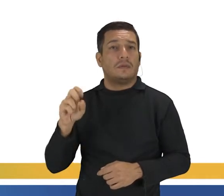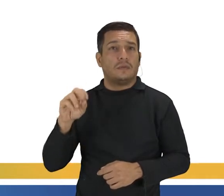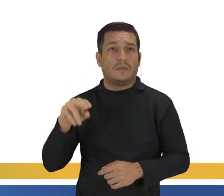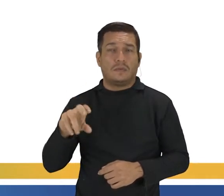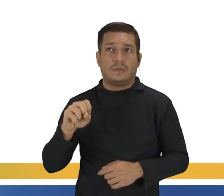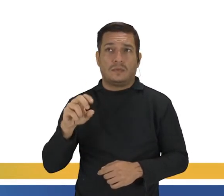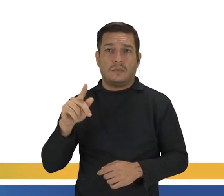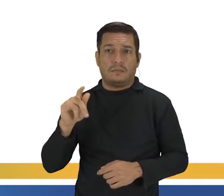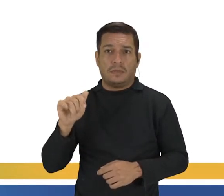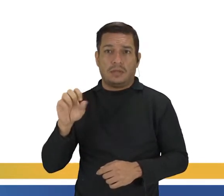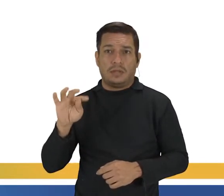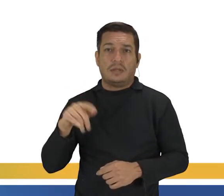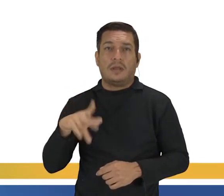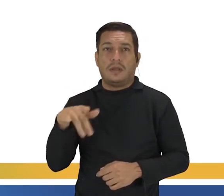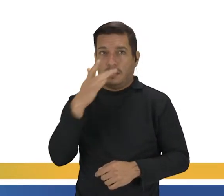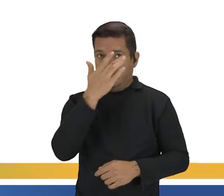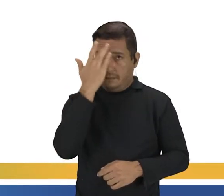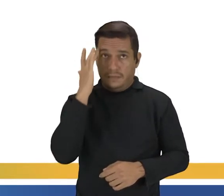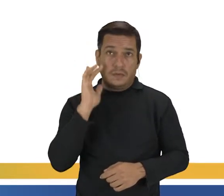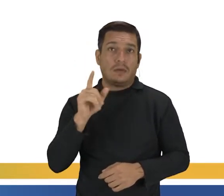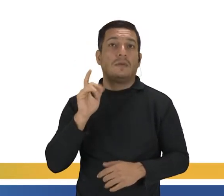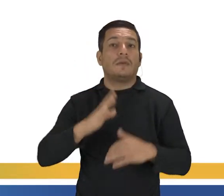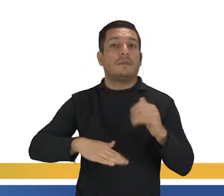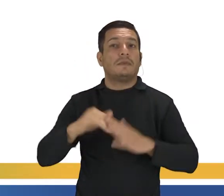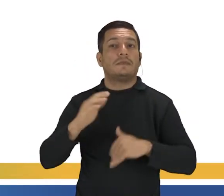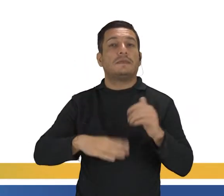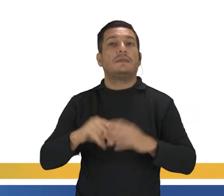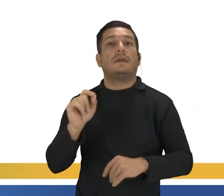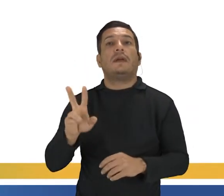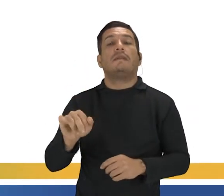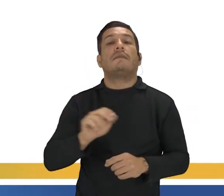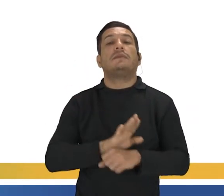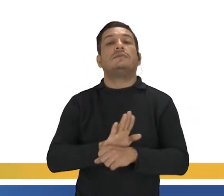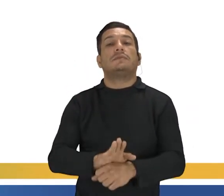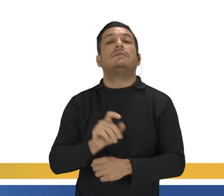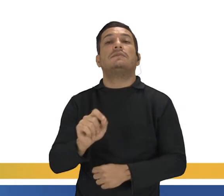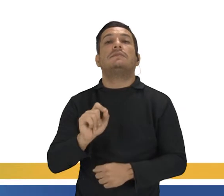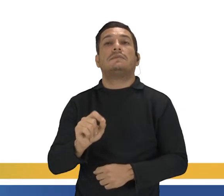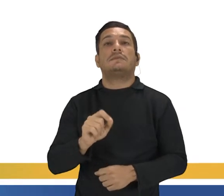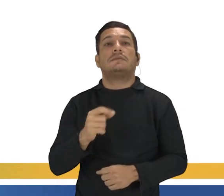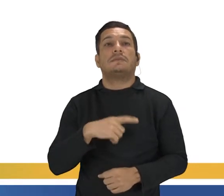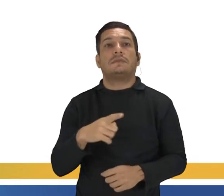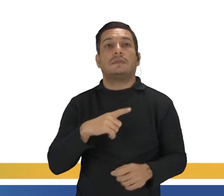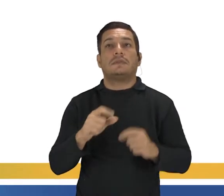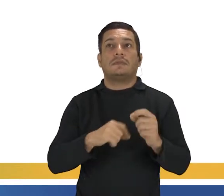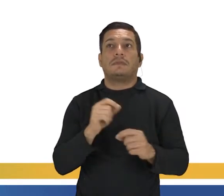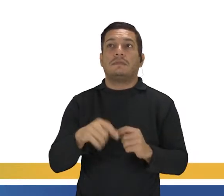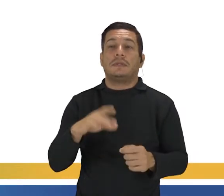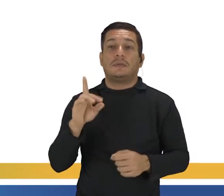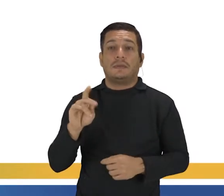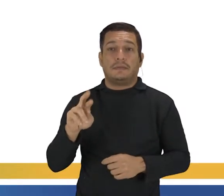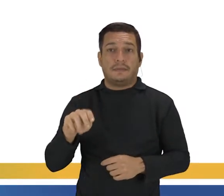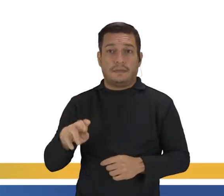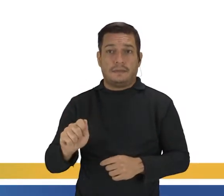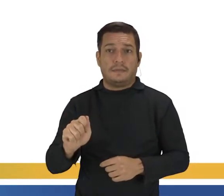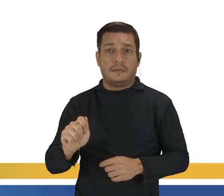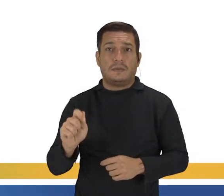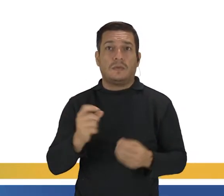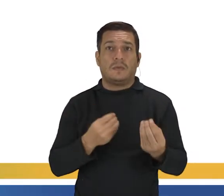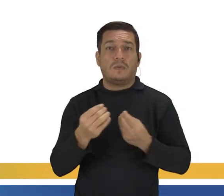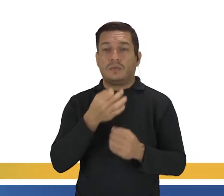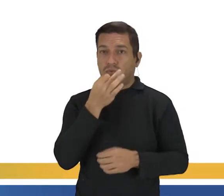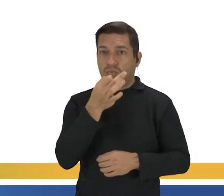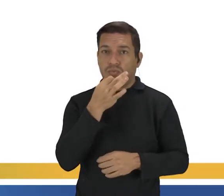sonoplasta? É aquele profissional que vai ajudar ali a dar uma trama através